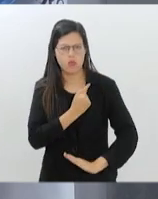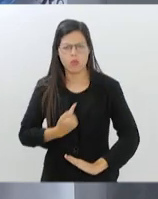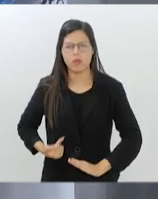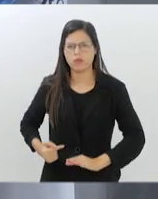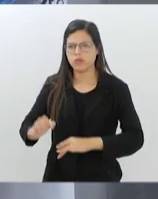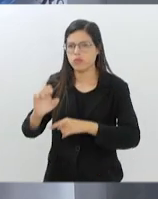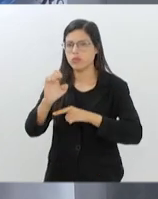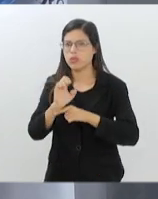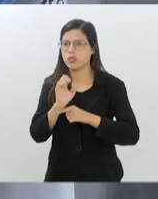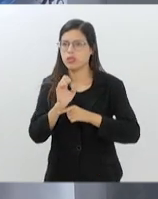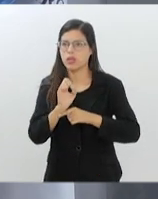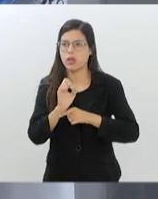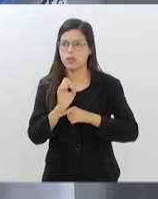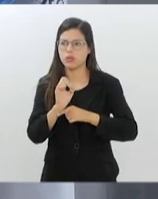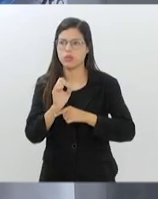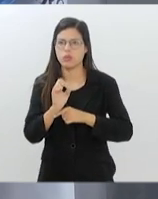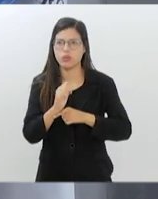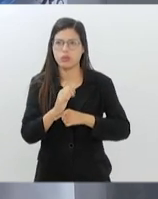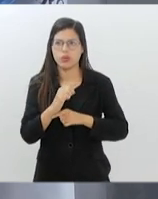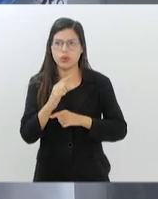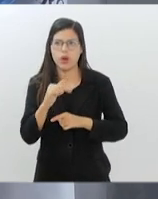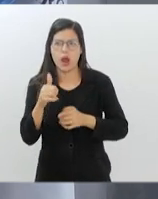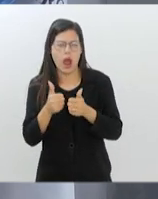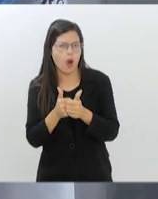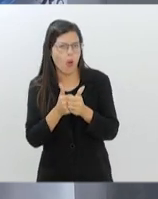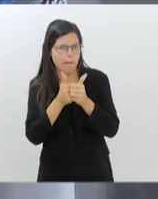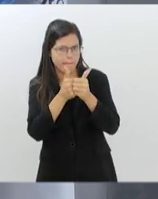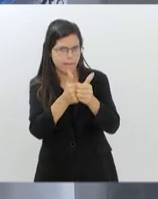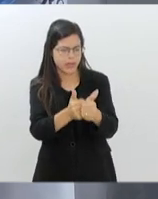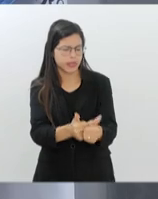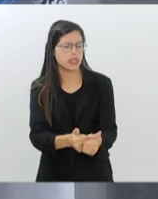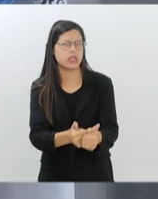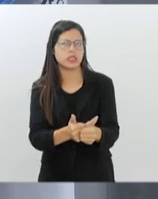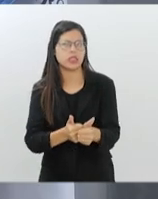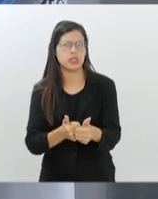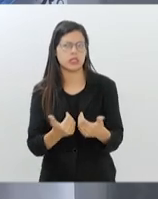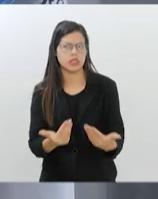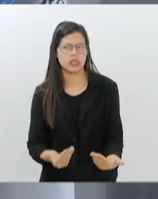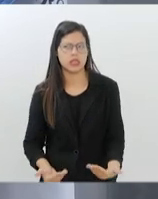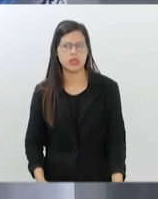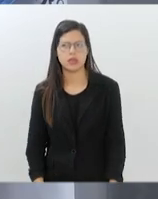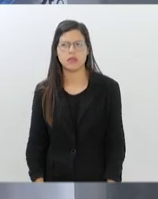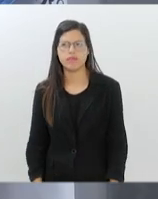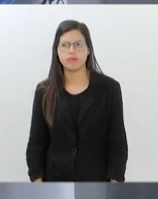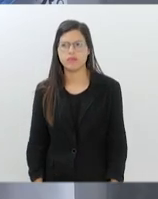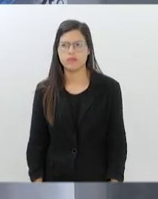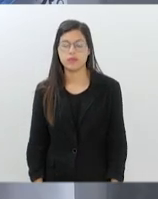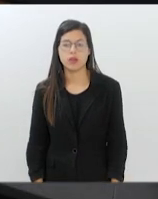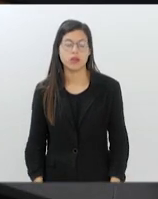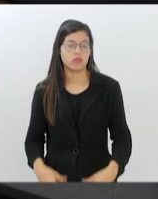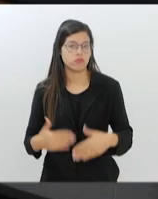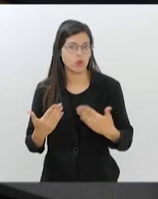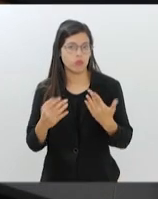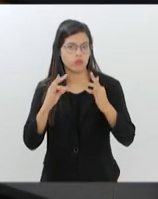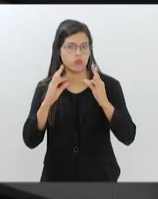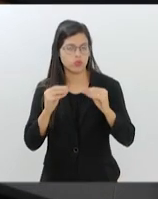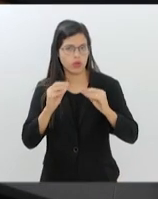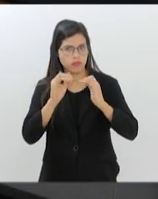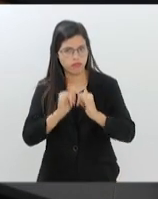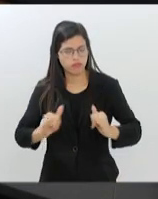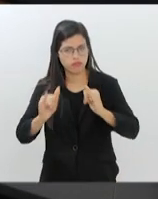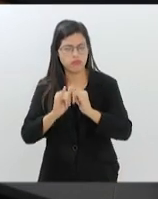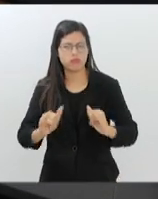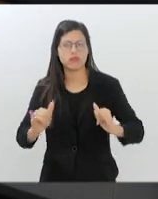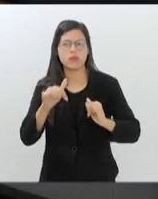tem comp ele acompanha bom toda campanha publicitária ela é desenvolvida